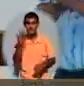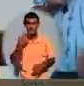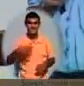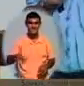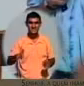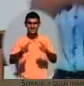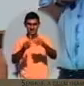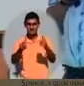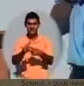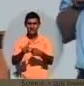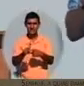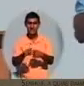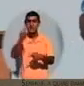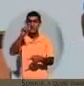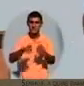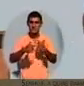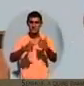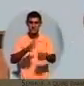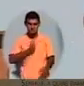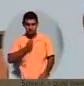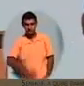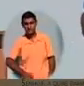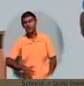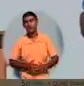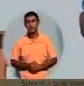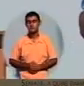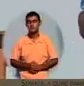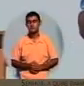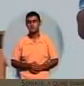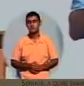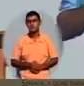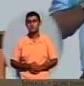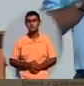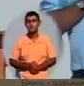Elimina, mata. O Brasil é campeão mundial de aborto.